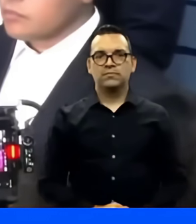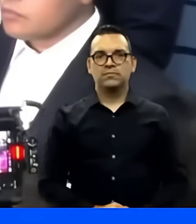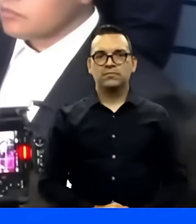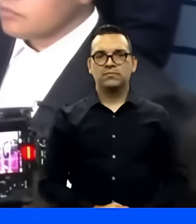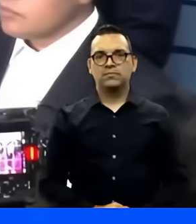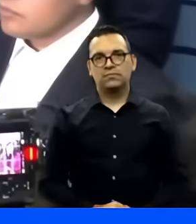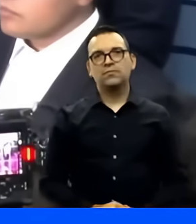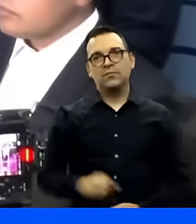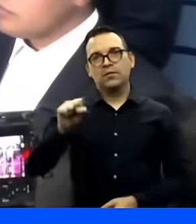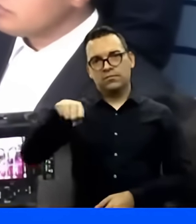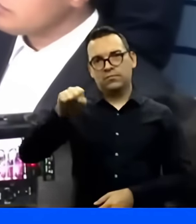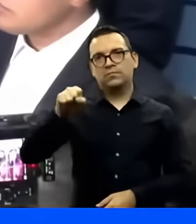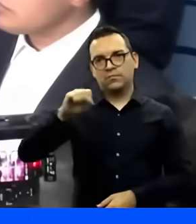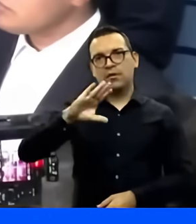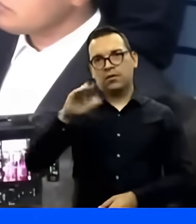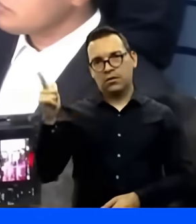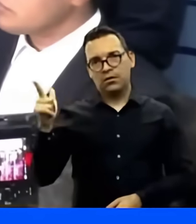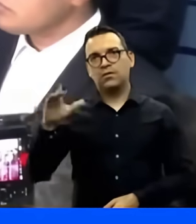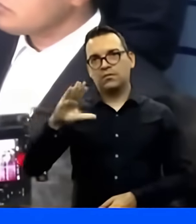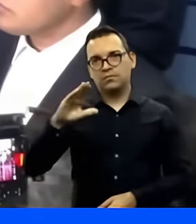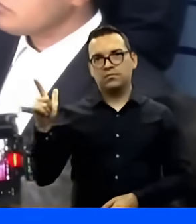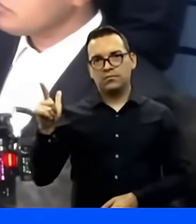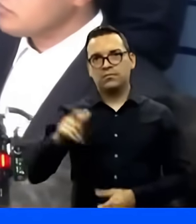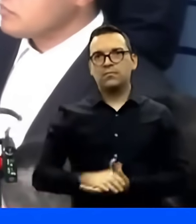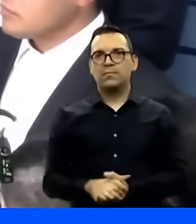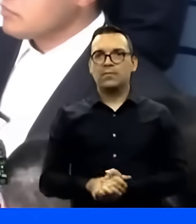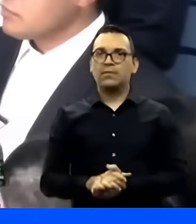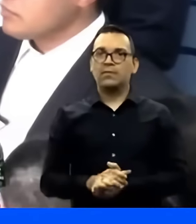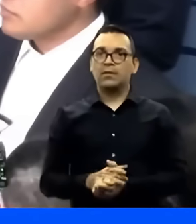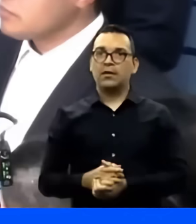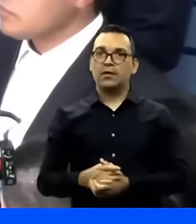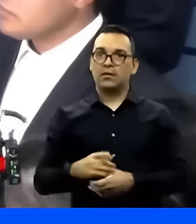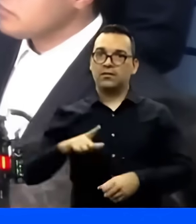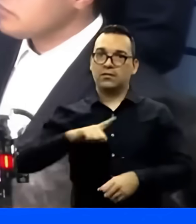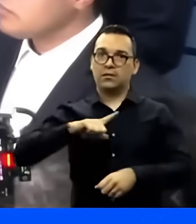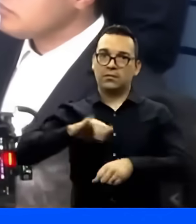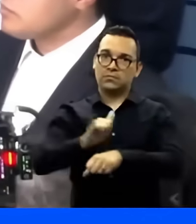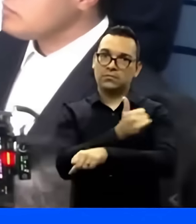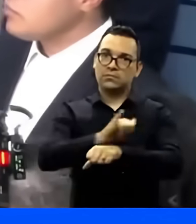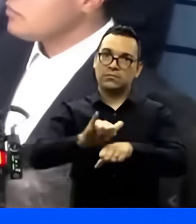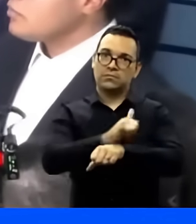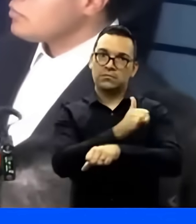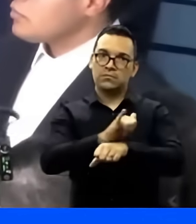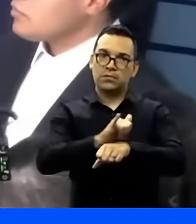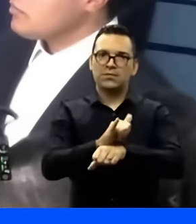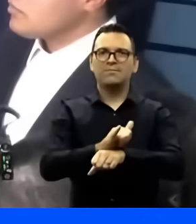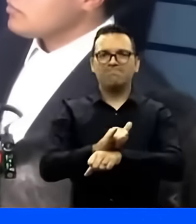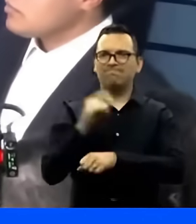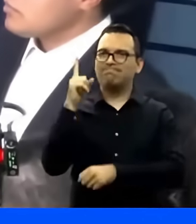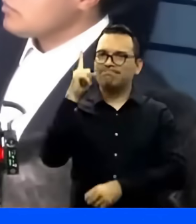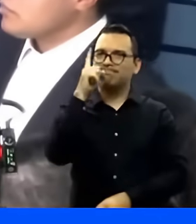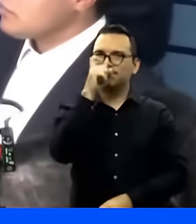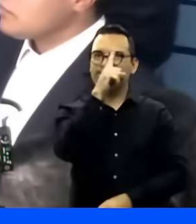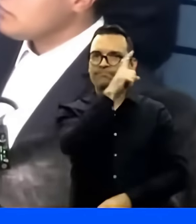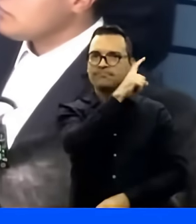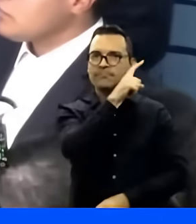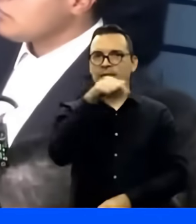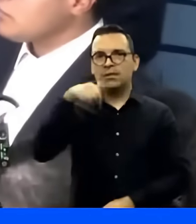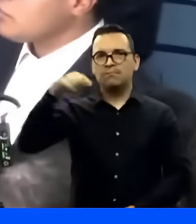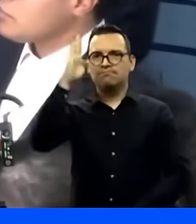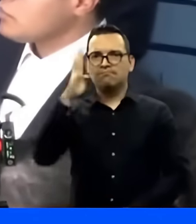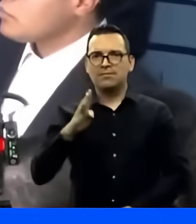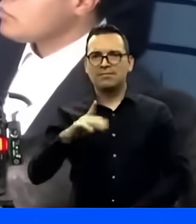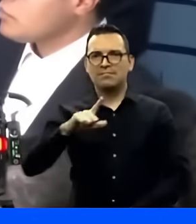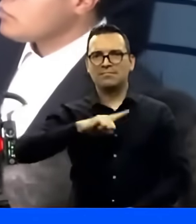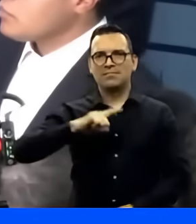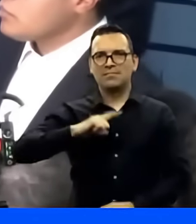dúvida nenhuma. Você tocou num dos pontos que também vai estar na estratégia mais complicados. O Brasil gasta muito